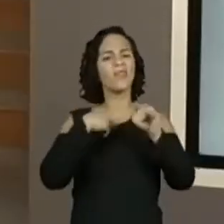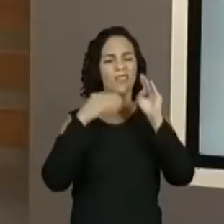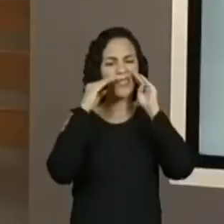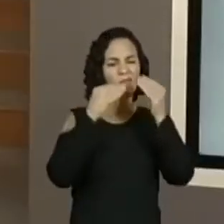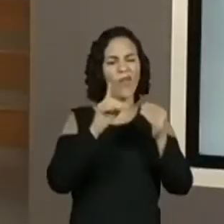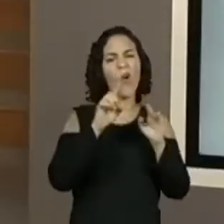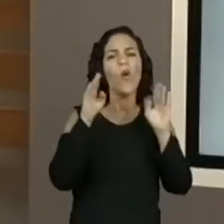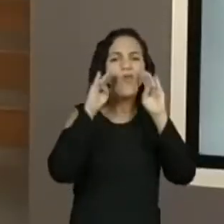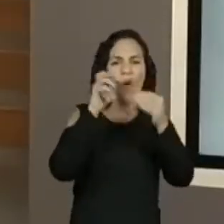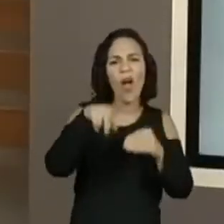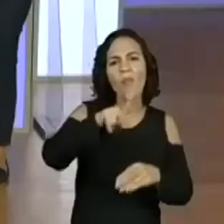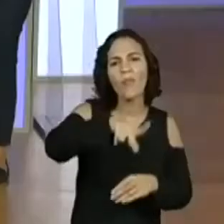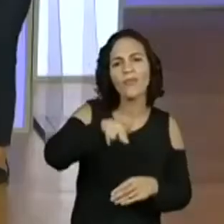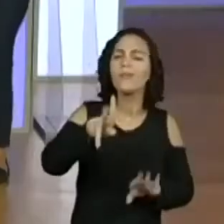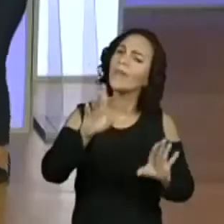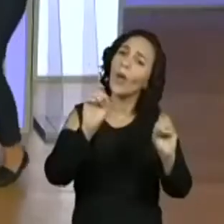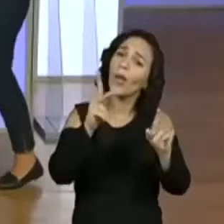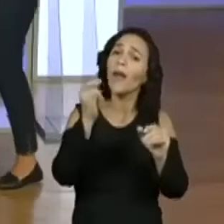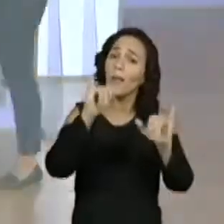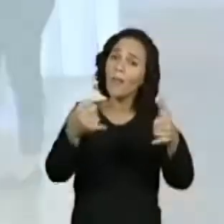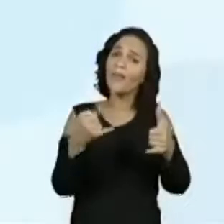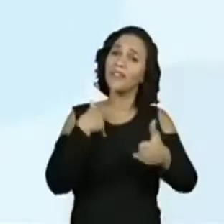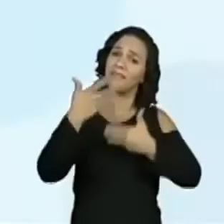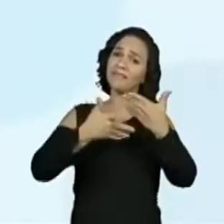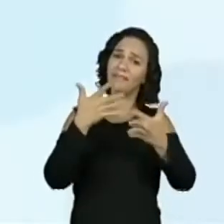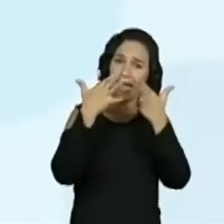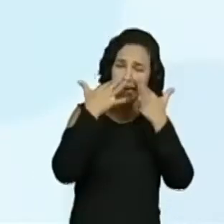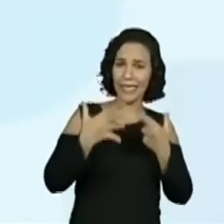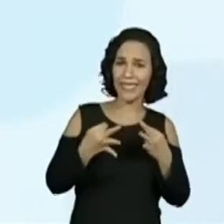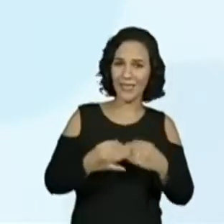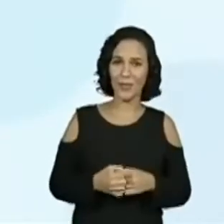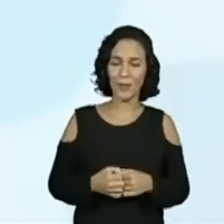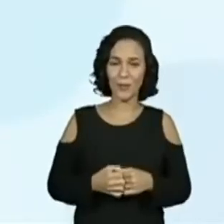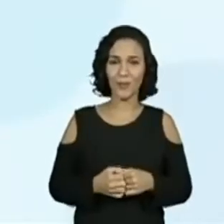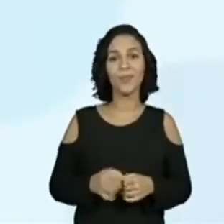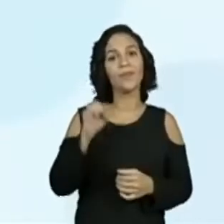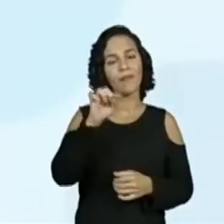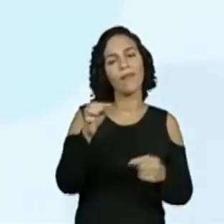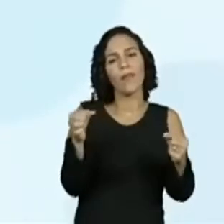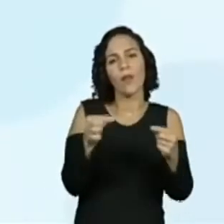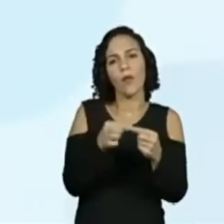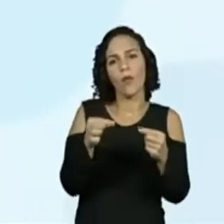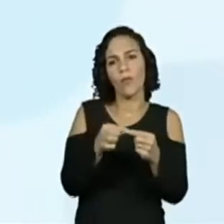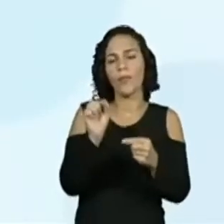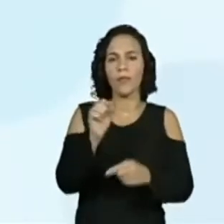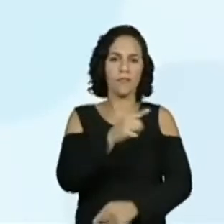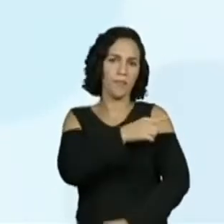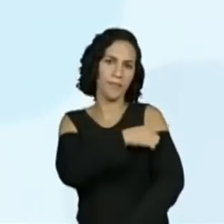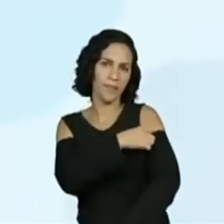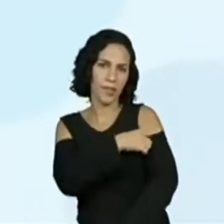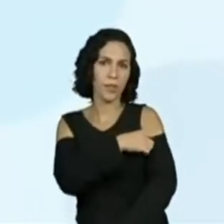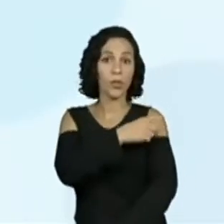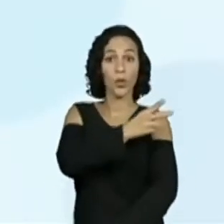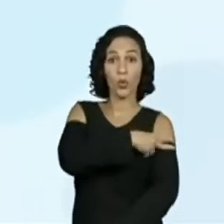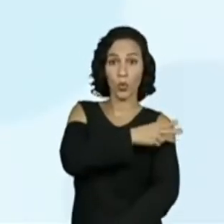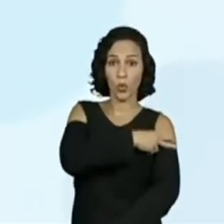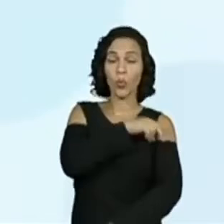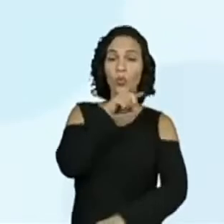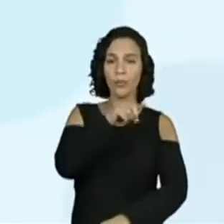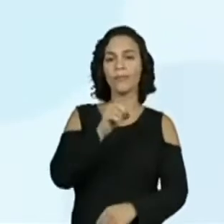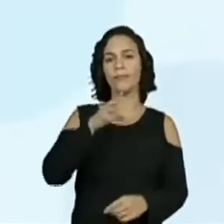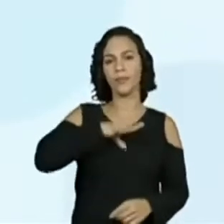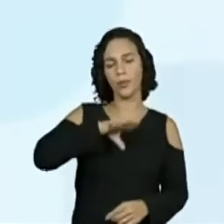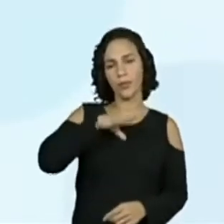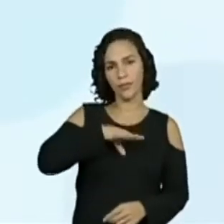E isso é muito importante. Vamos lá. Habilidade é uma habilidade que transita entre o primeiro e o segundo ano de língua portuguesa,